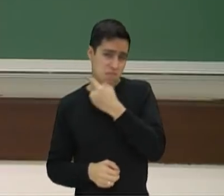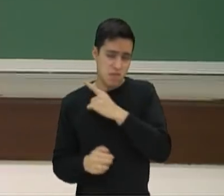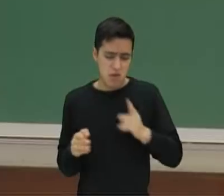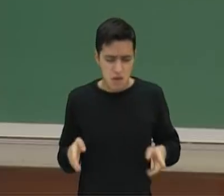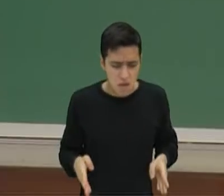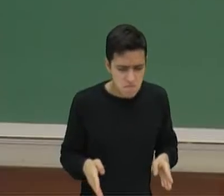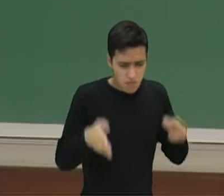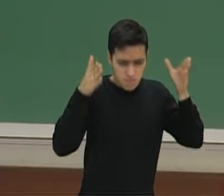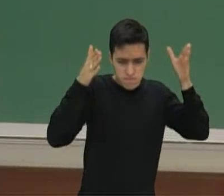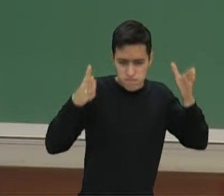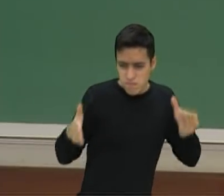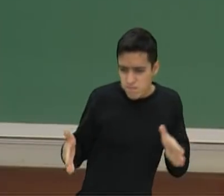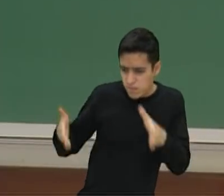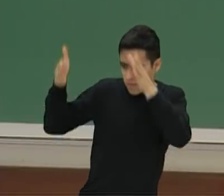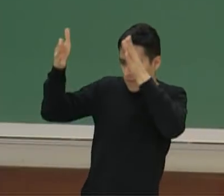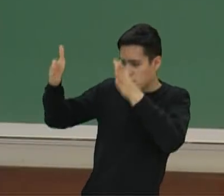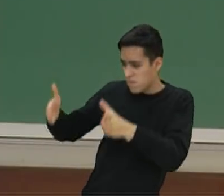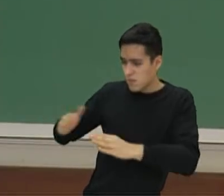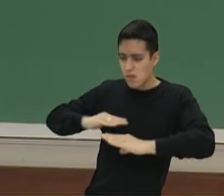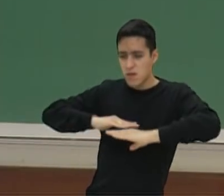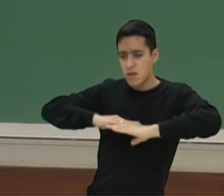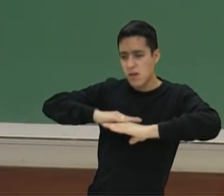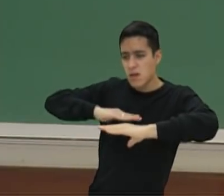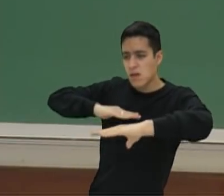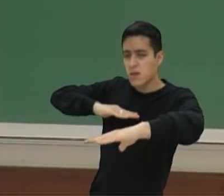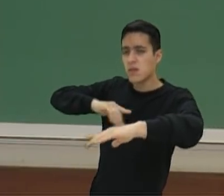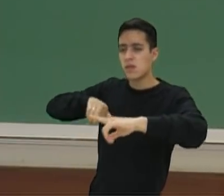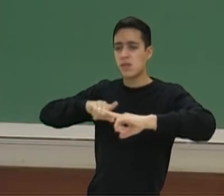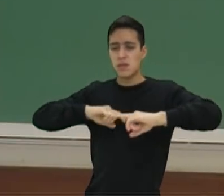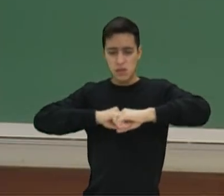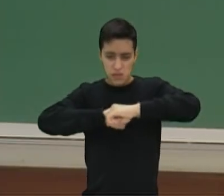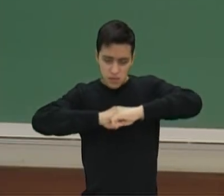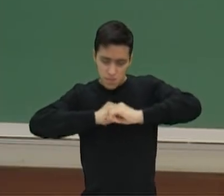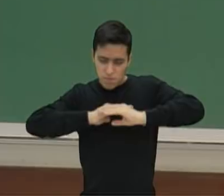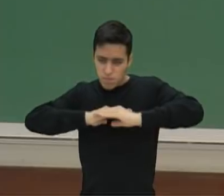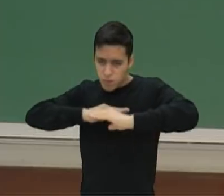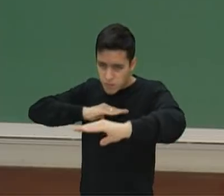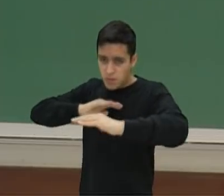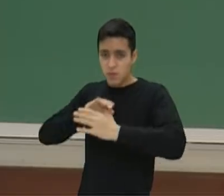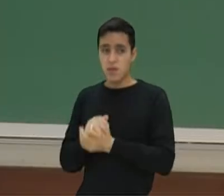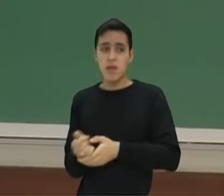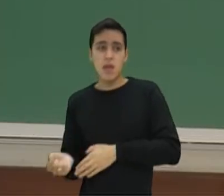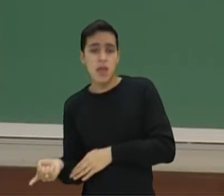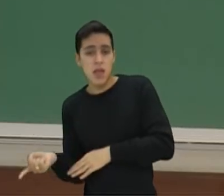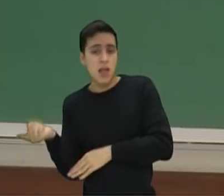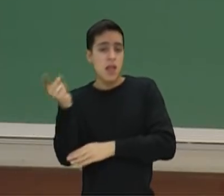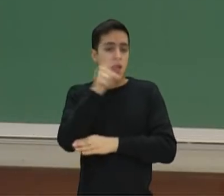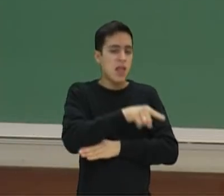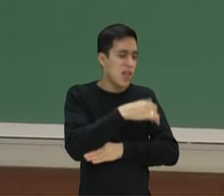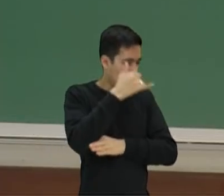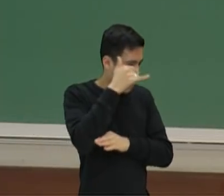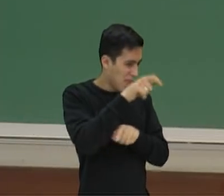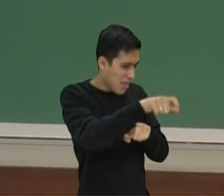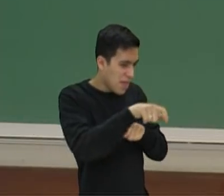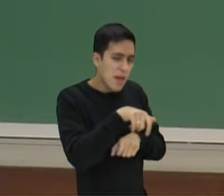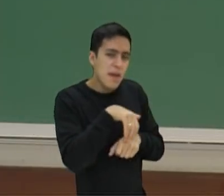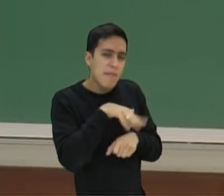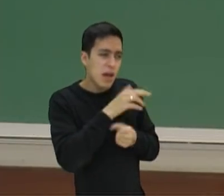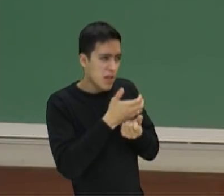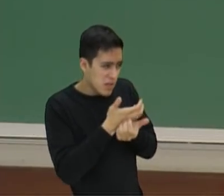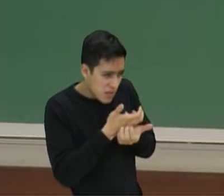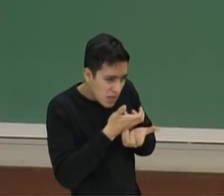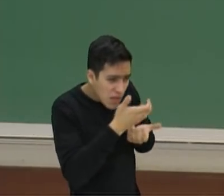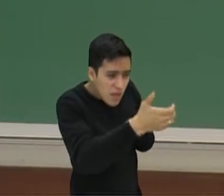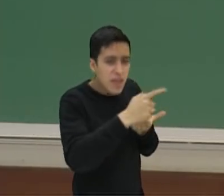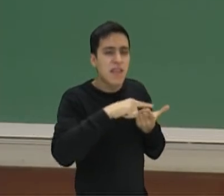edificações, calçamentos, asfalto. Já na área rural, mais vegetação,